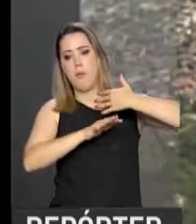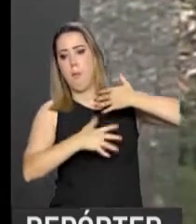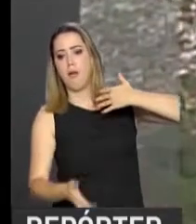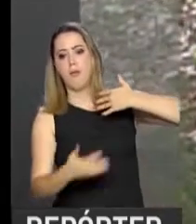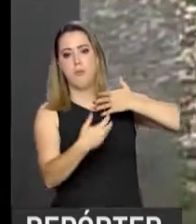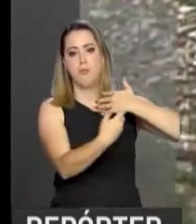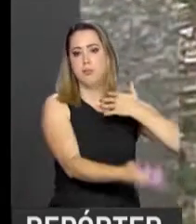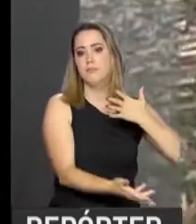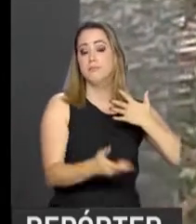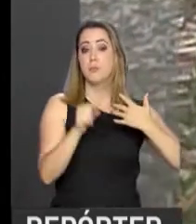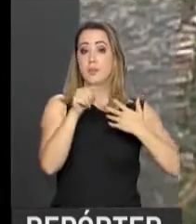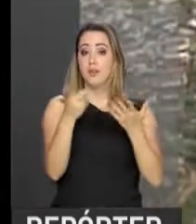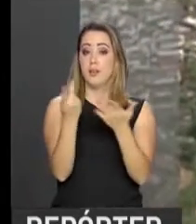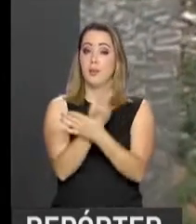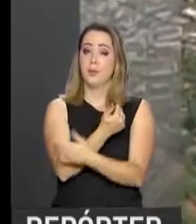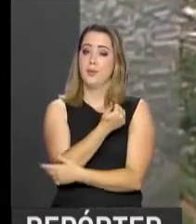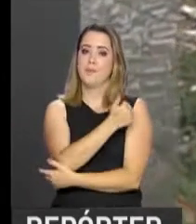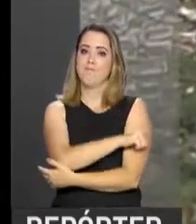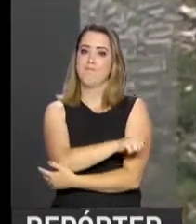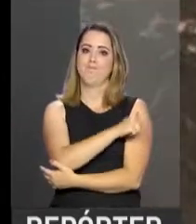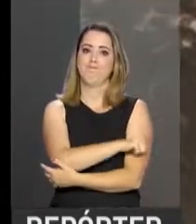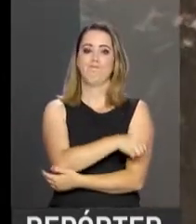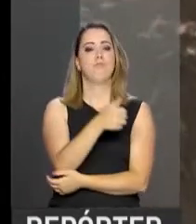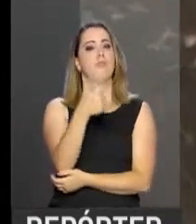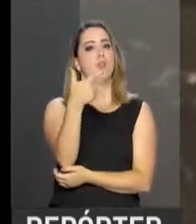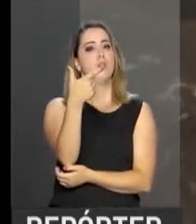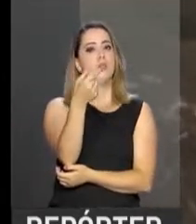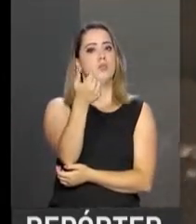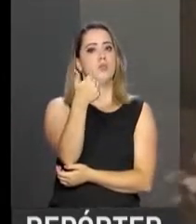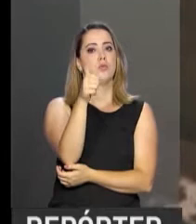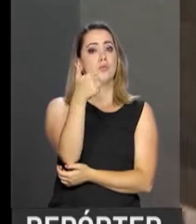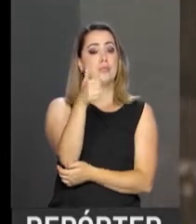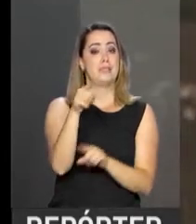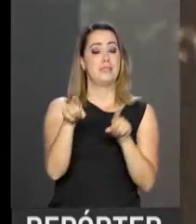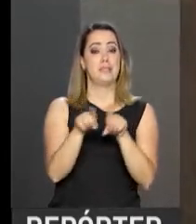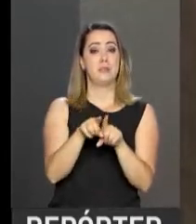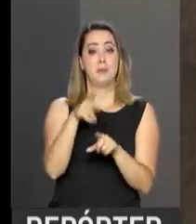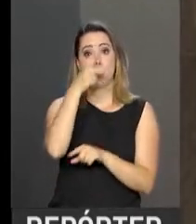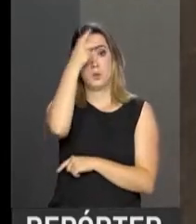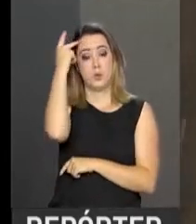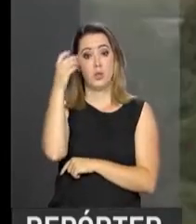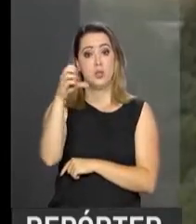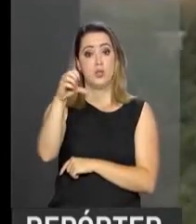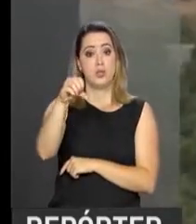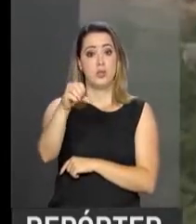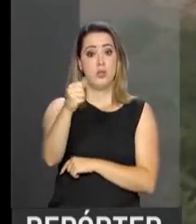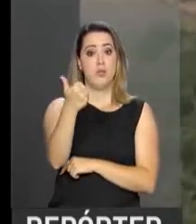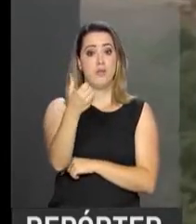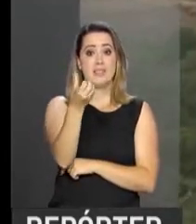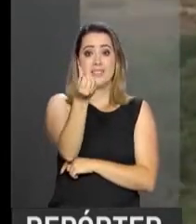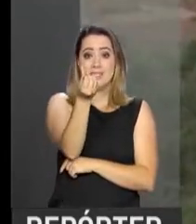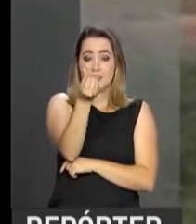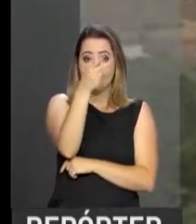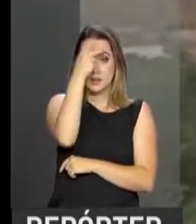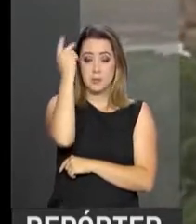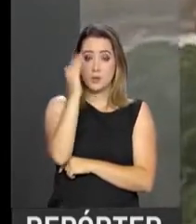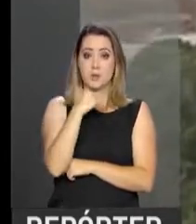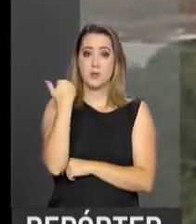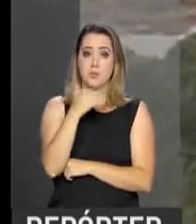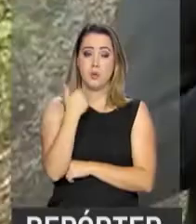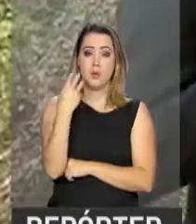serrana do rio de janeiro em 2011 que deixaram 1 916 vítimas fatais e 345